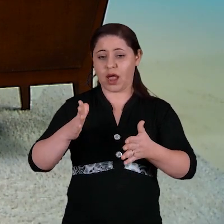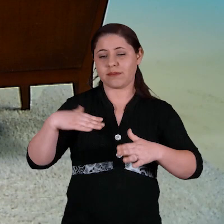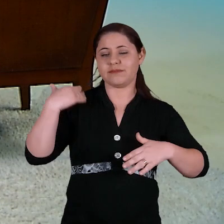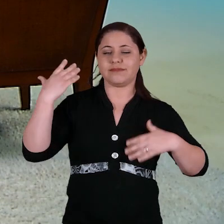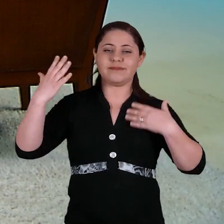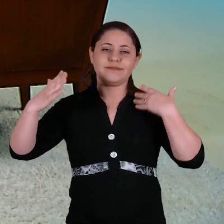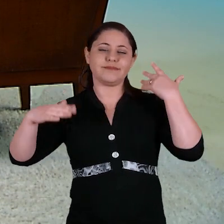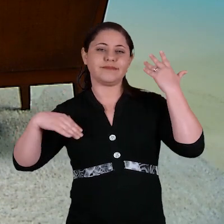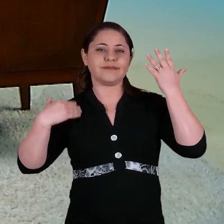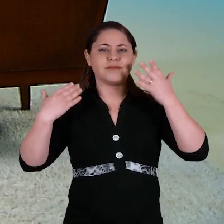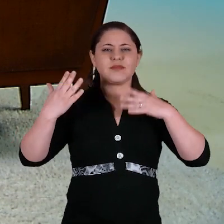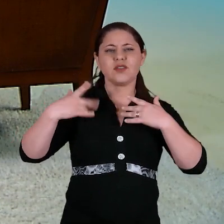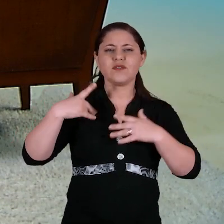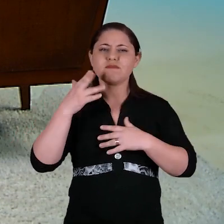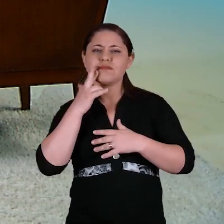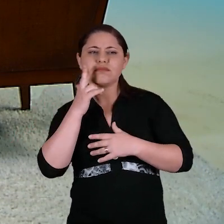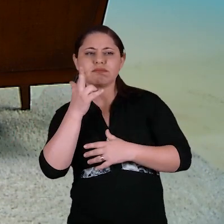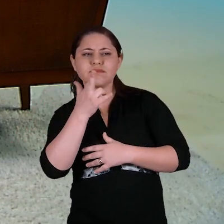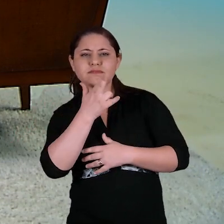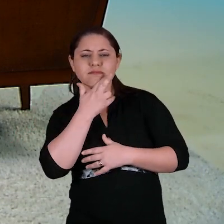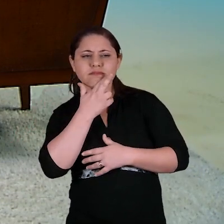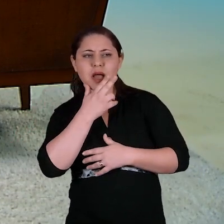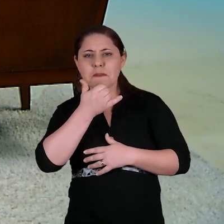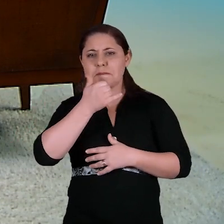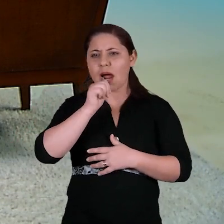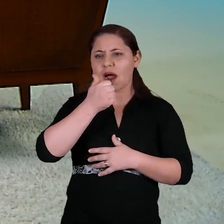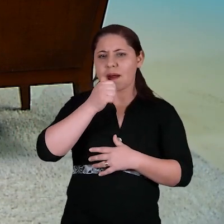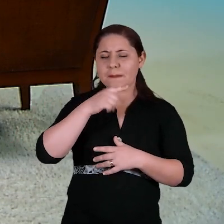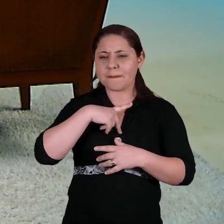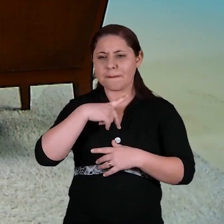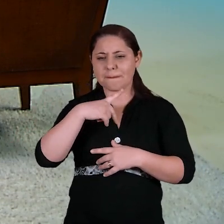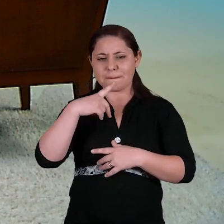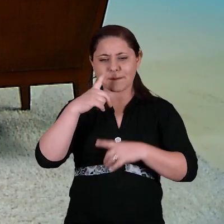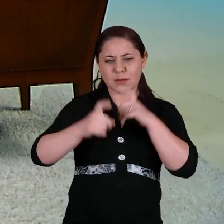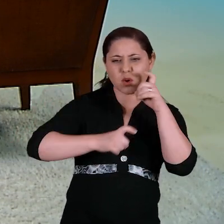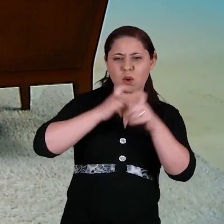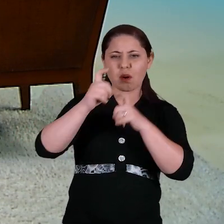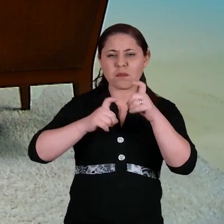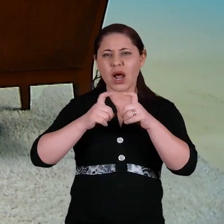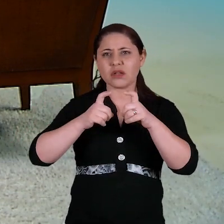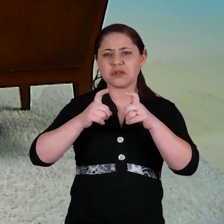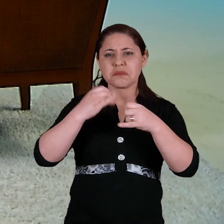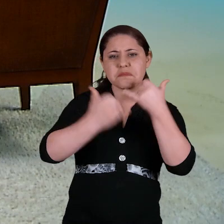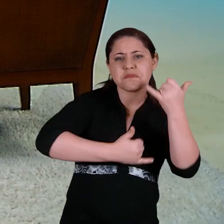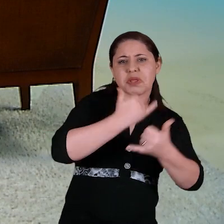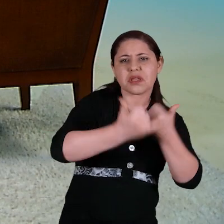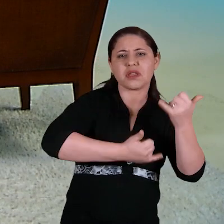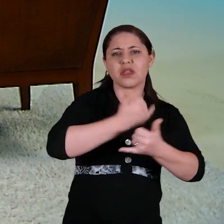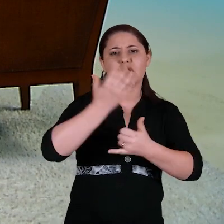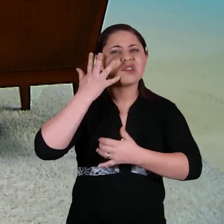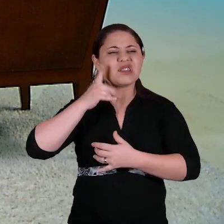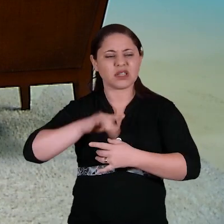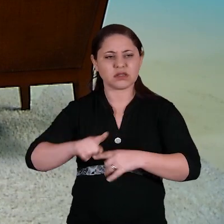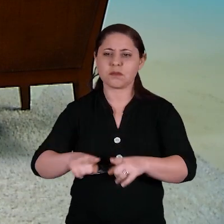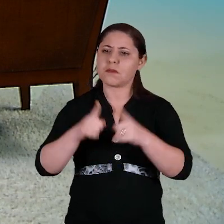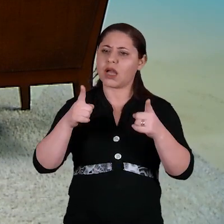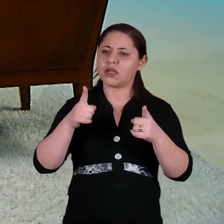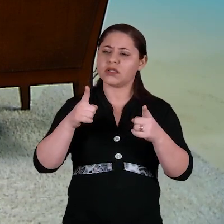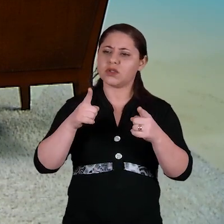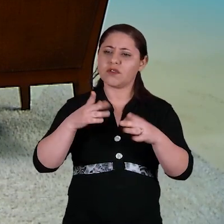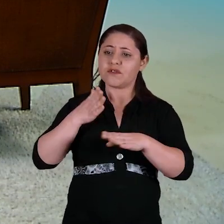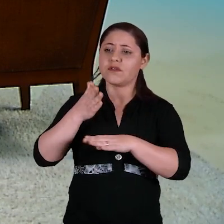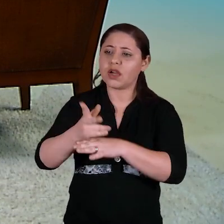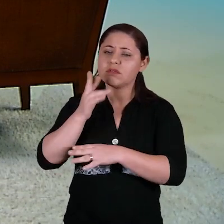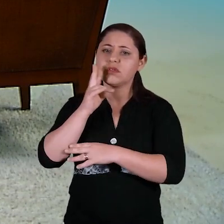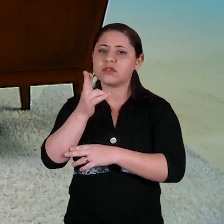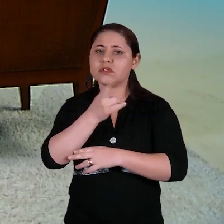lazer. Eu vejo restaurantes, bares das cidades se preocupando com o playground das crianças, mas e quando o assunto é ir a um restaurante,